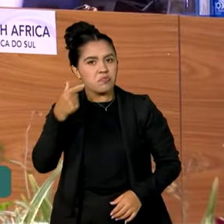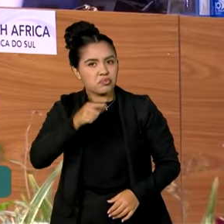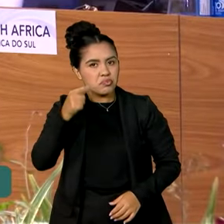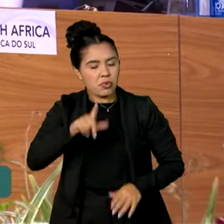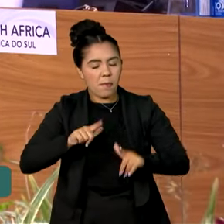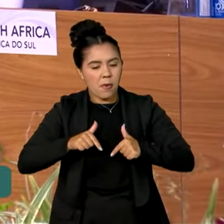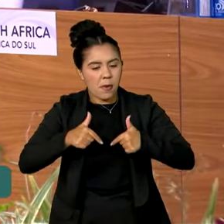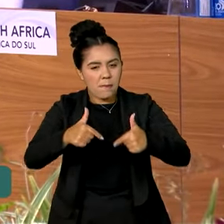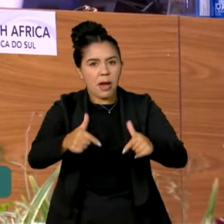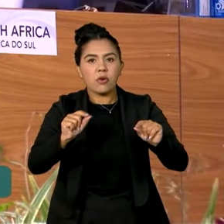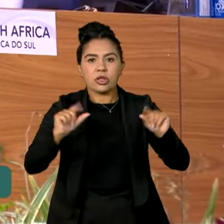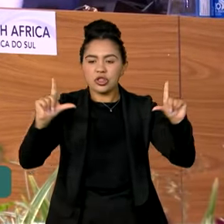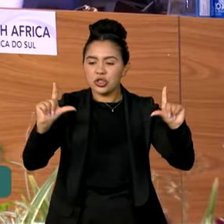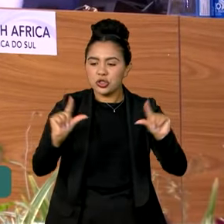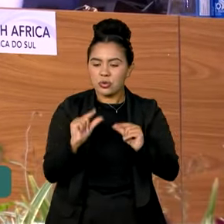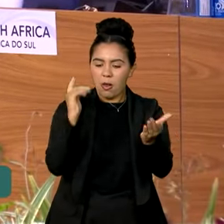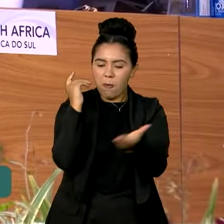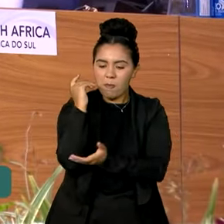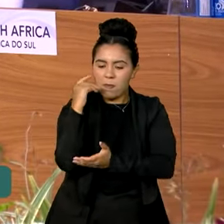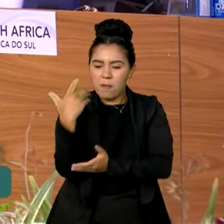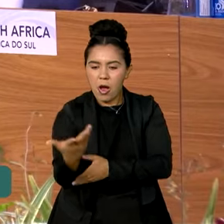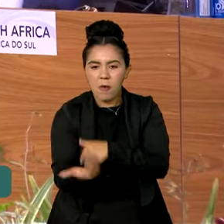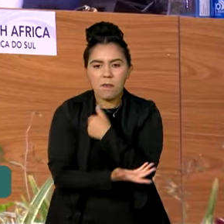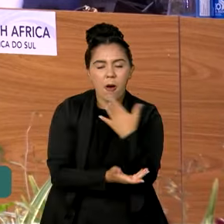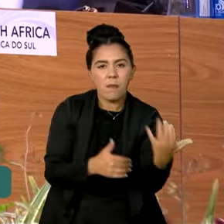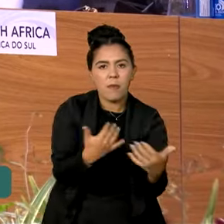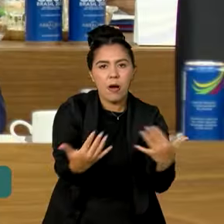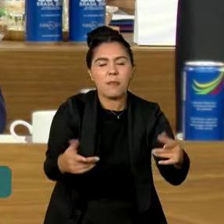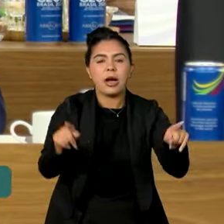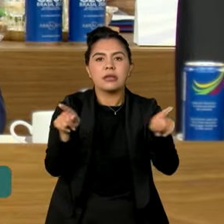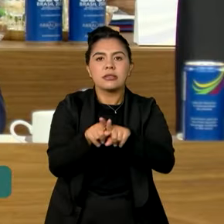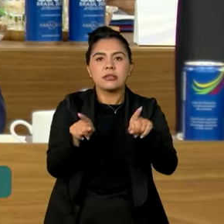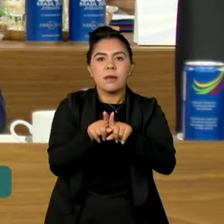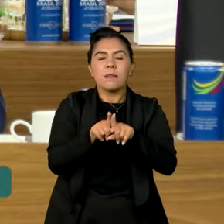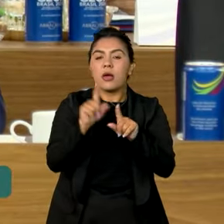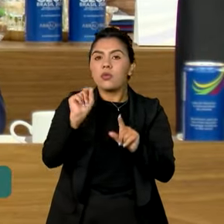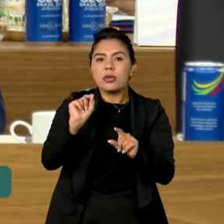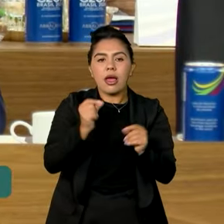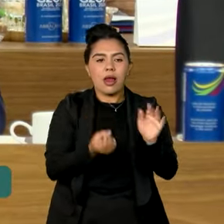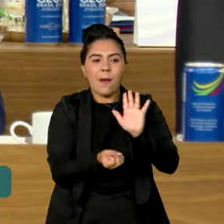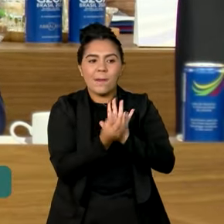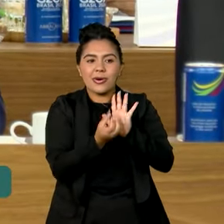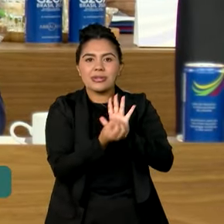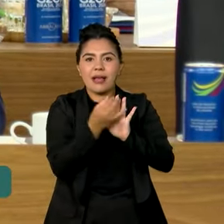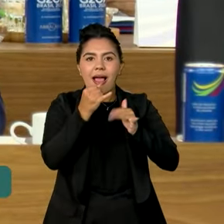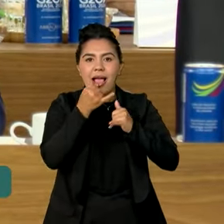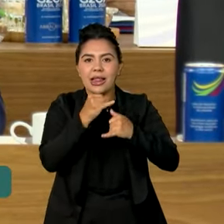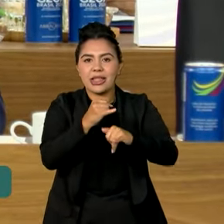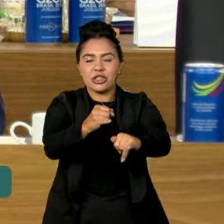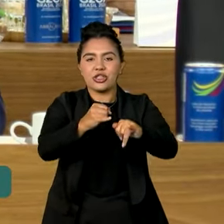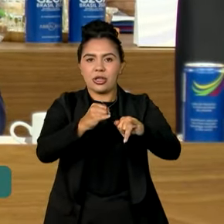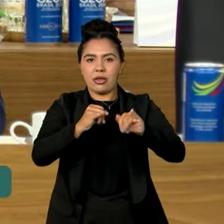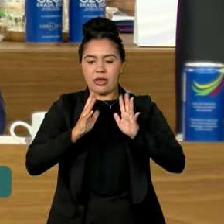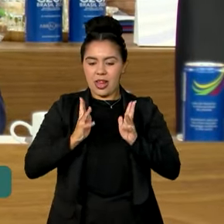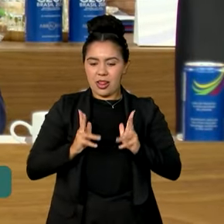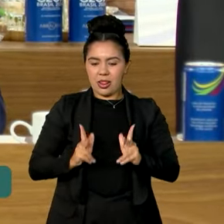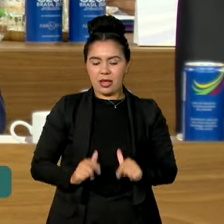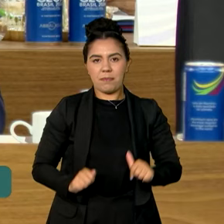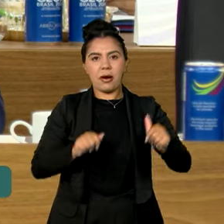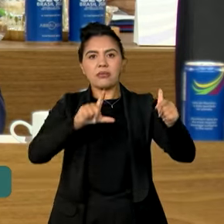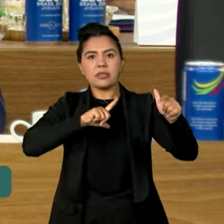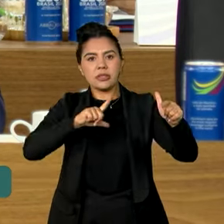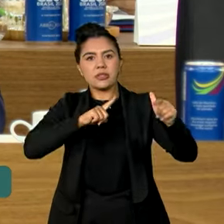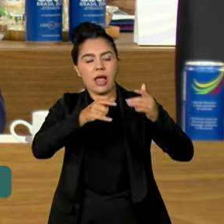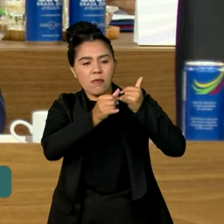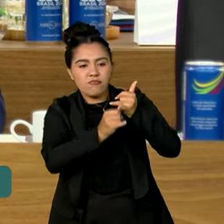do desmatamento e na produção de energia renovável. Já temos uma das matrizes energéticas mais limpas do mundo,